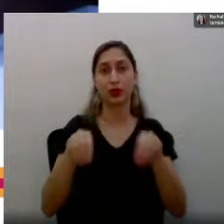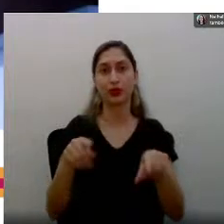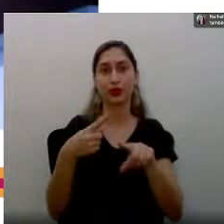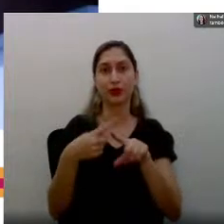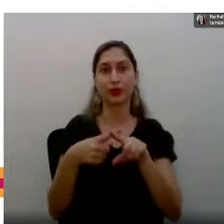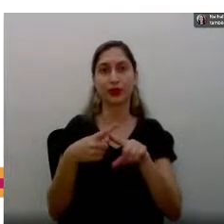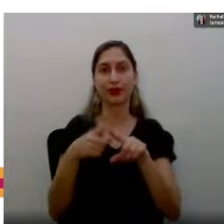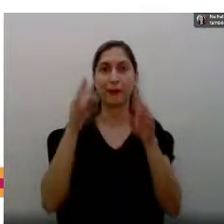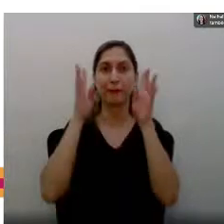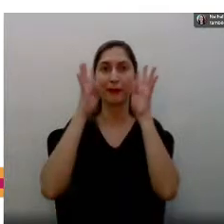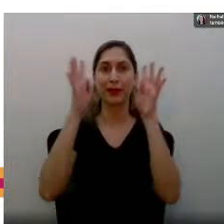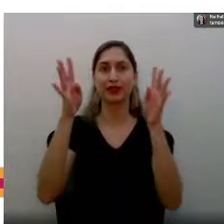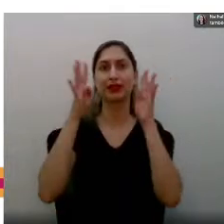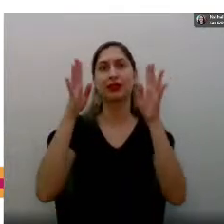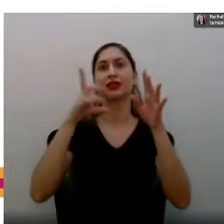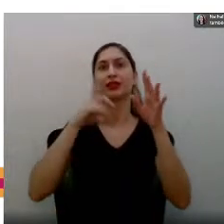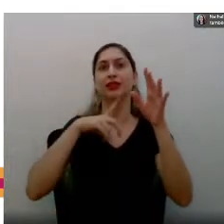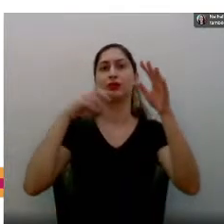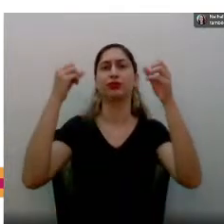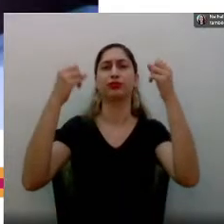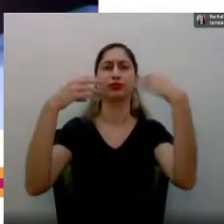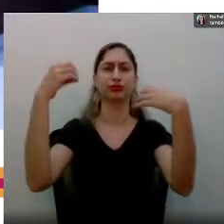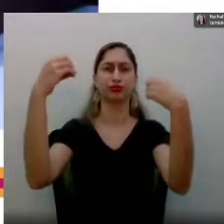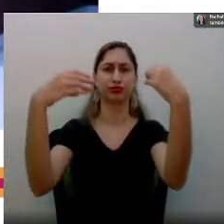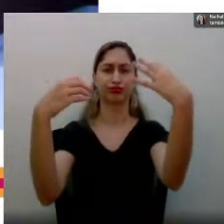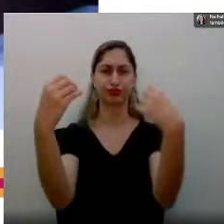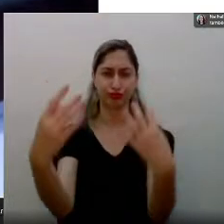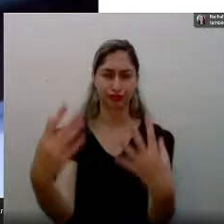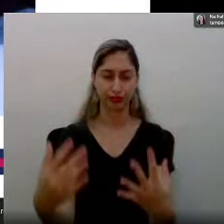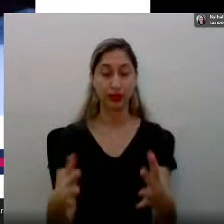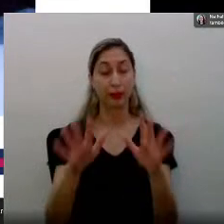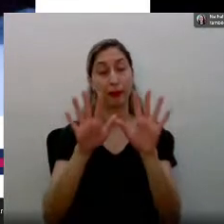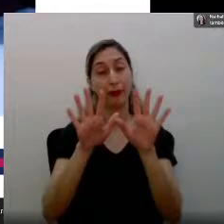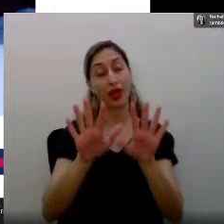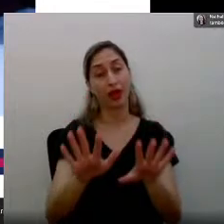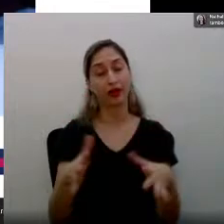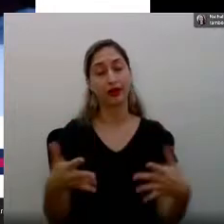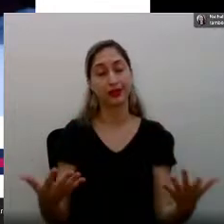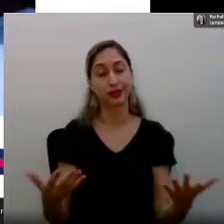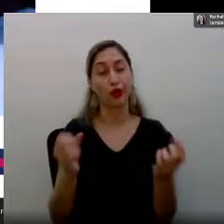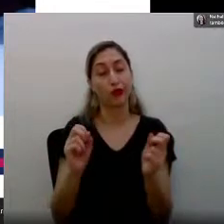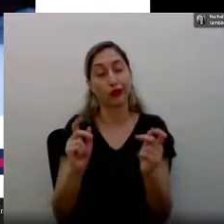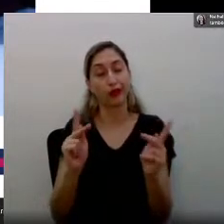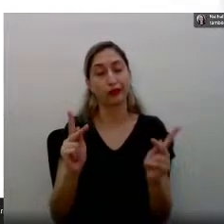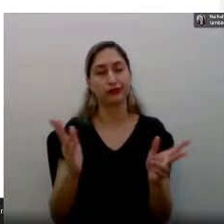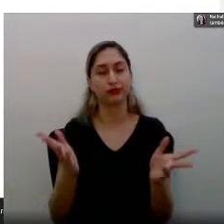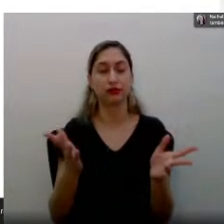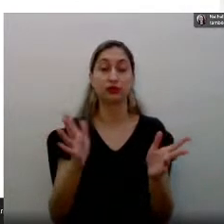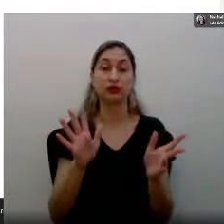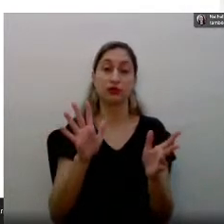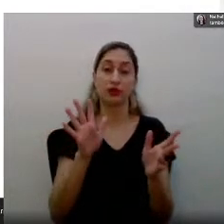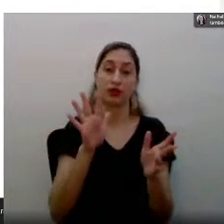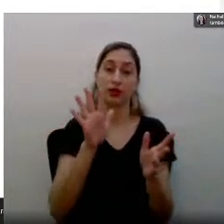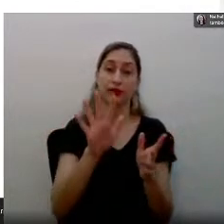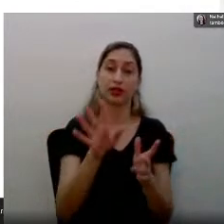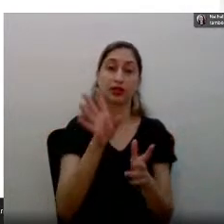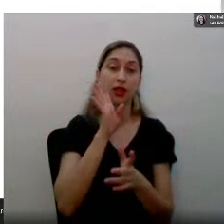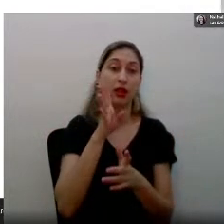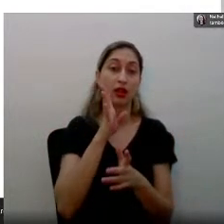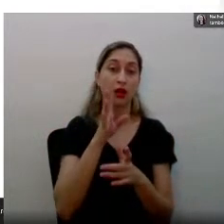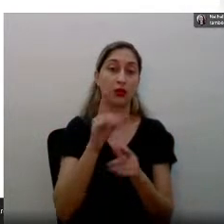tem muita luz certo então Ó que nossos dois telescópios mas eu achei uma coisa aqui muito legal